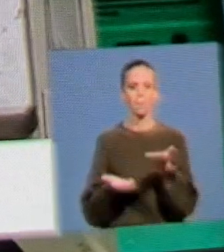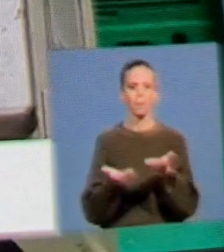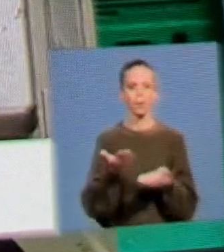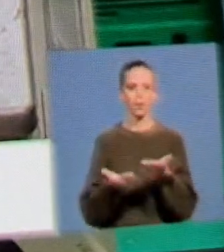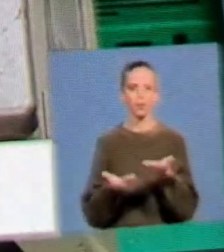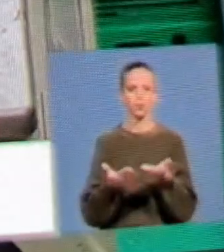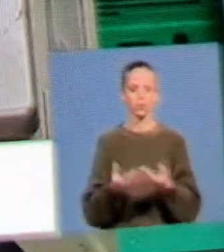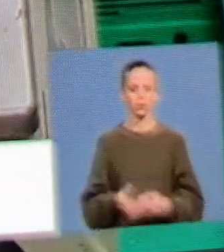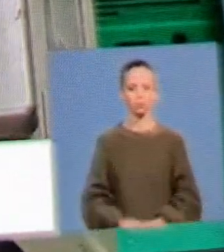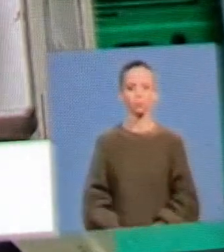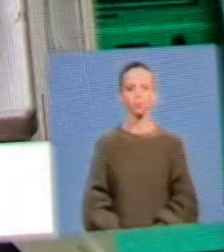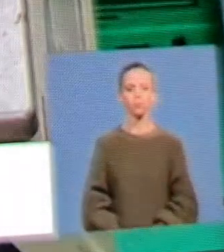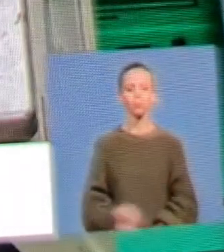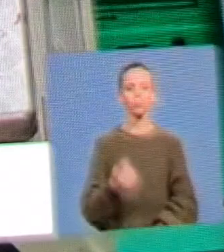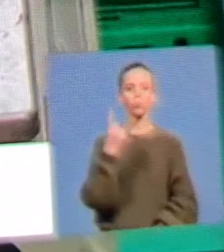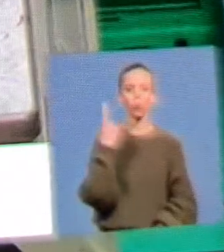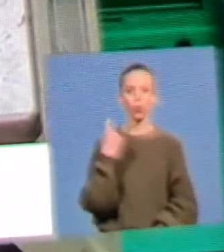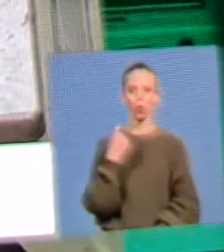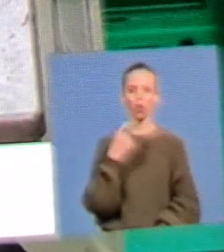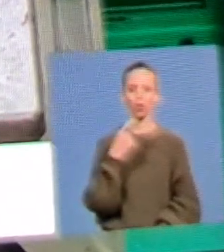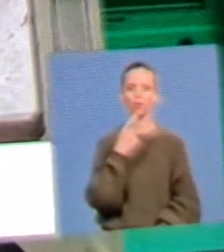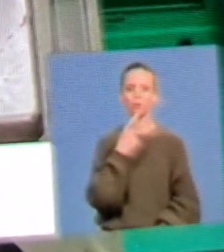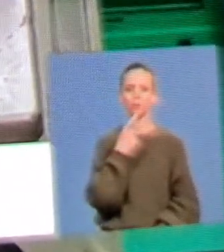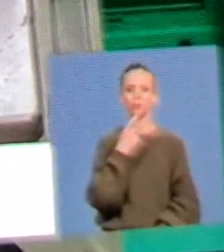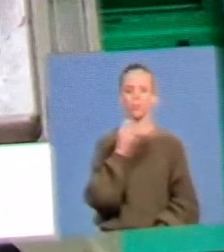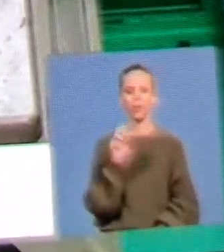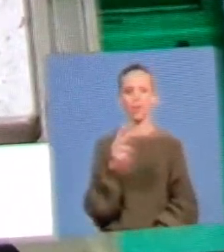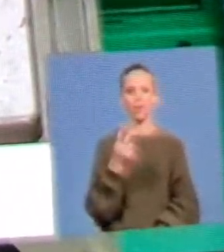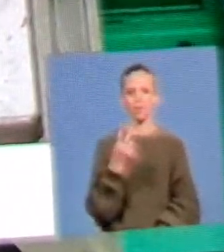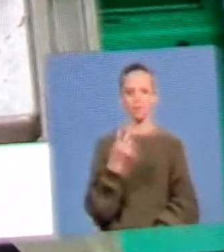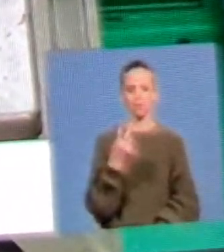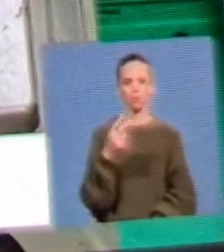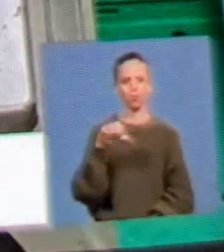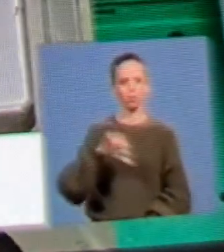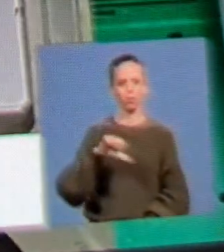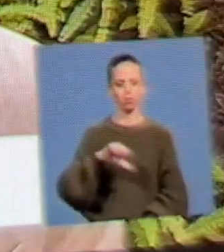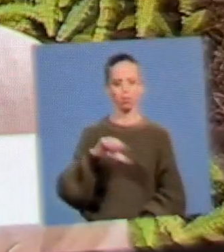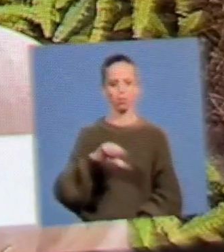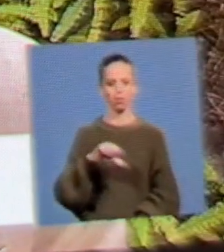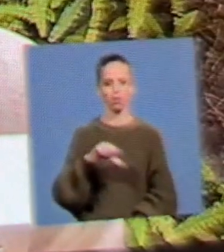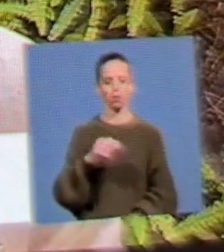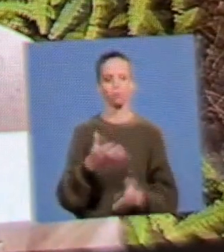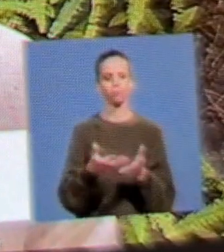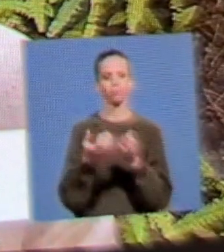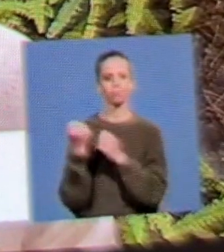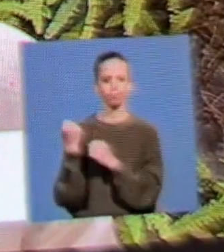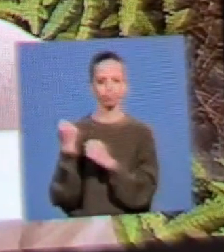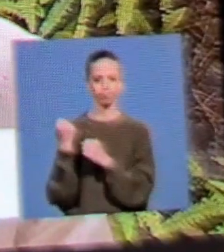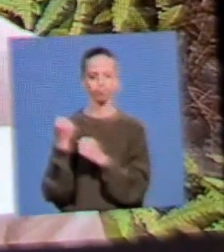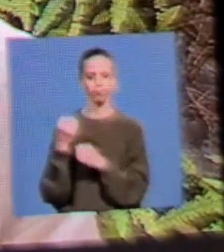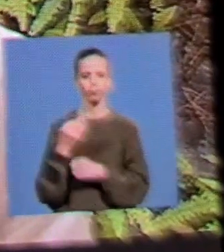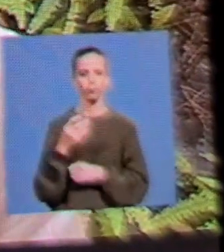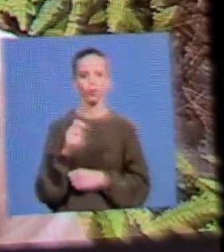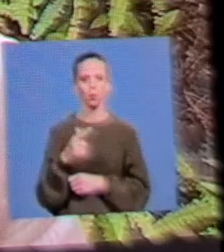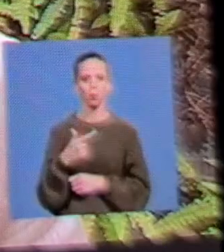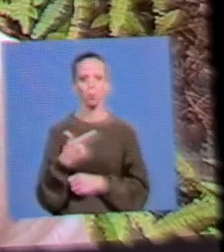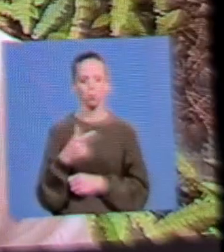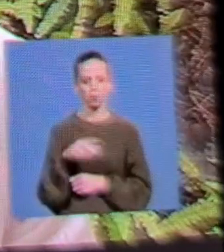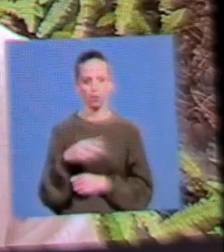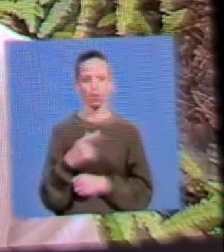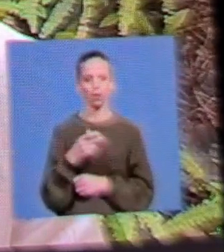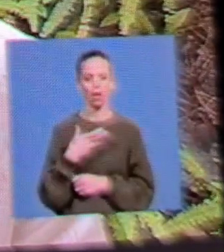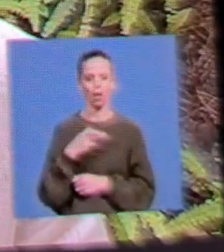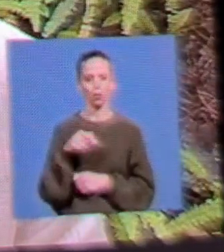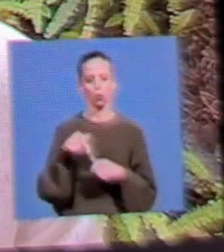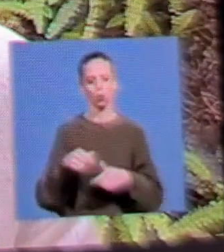balanças. Ontem detectamos 2 balanças irregulares que tiveram que ser retiradas do mercado da Penteada e hoje, agora,